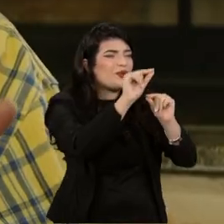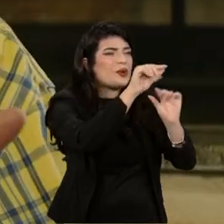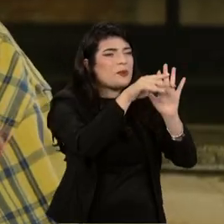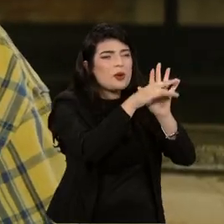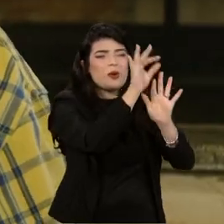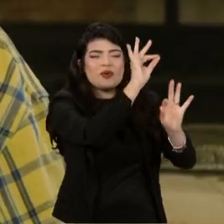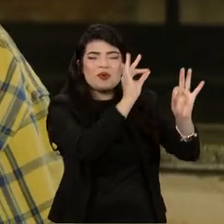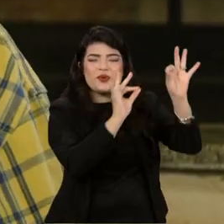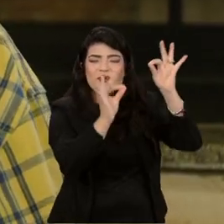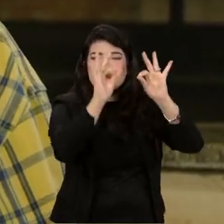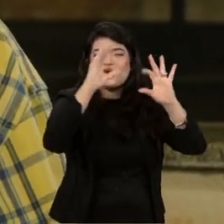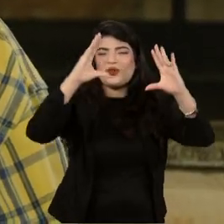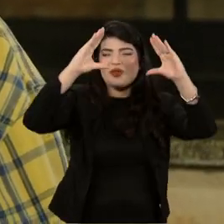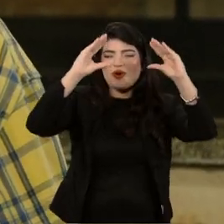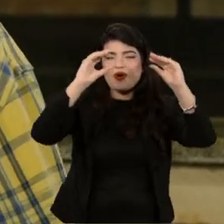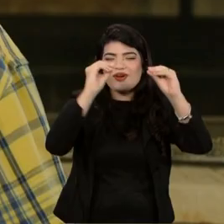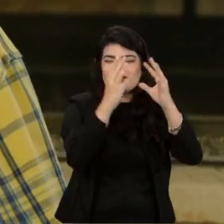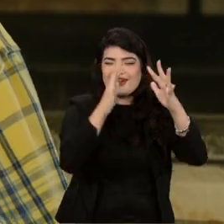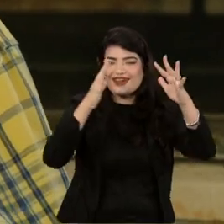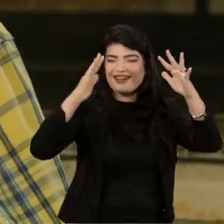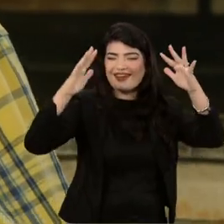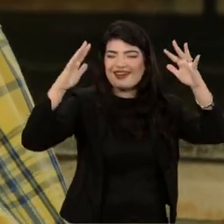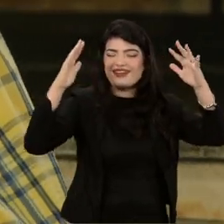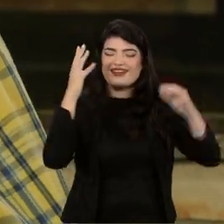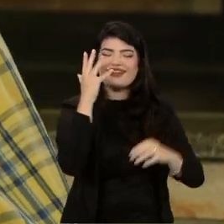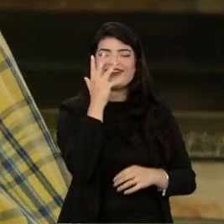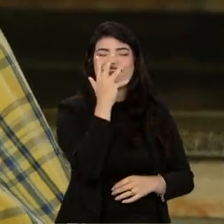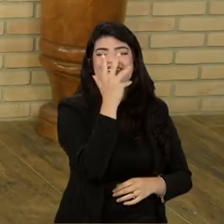pois era uma linda noite de luar.